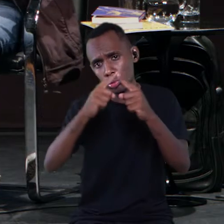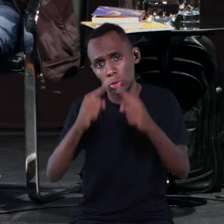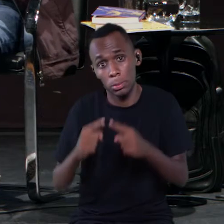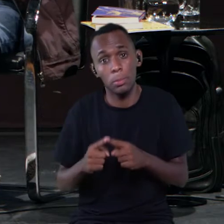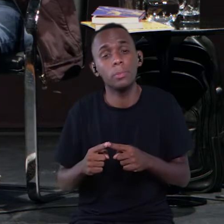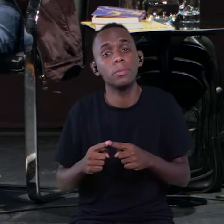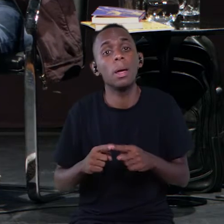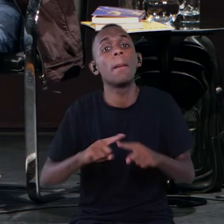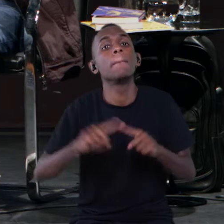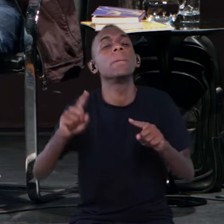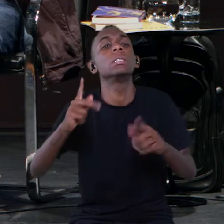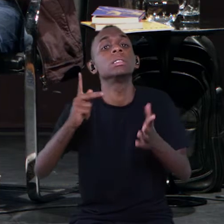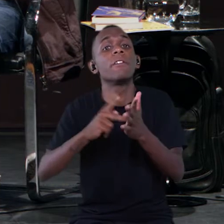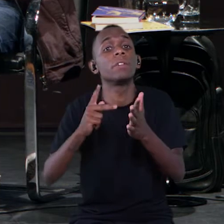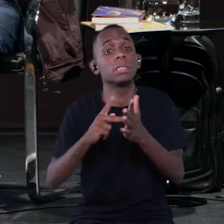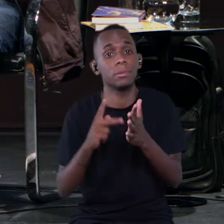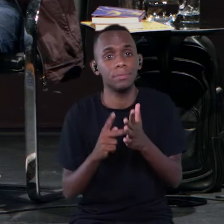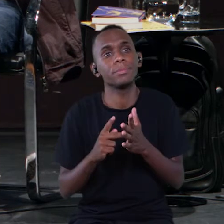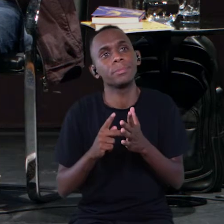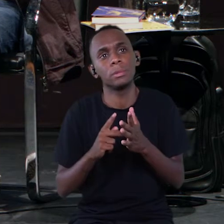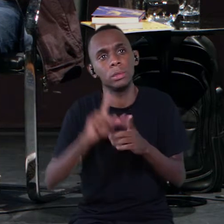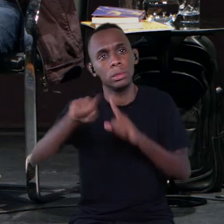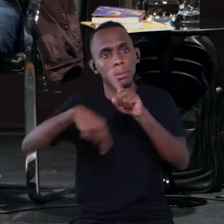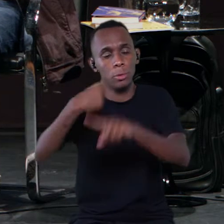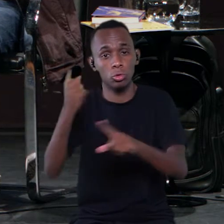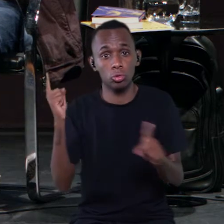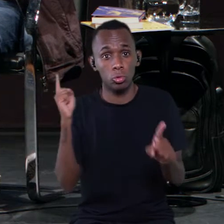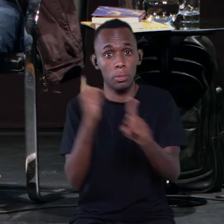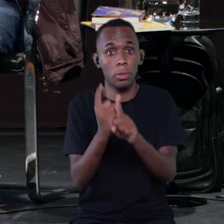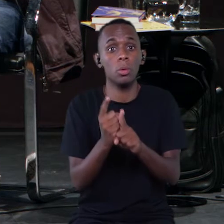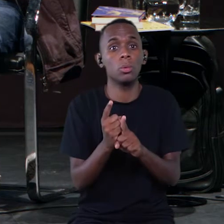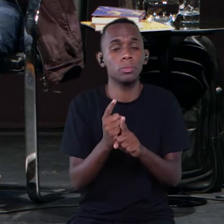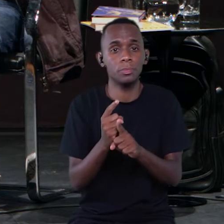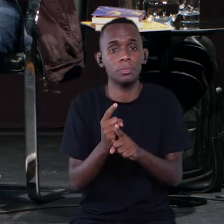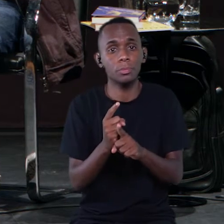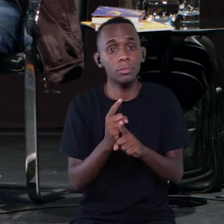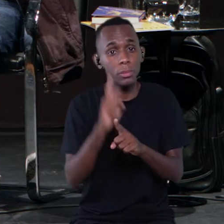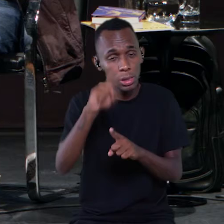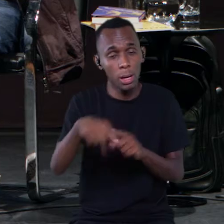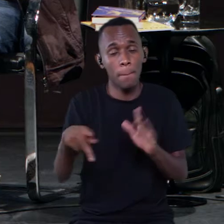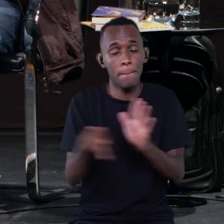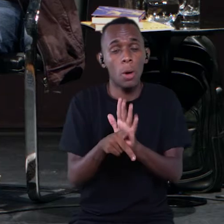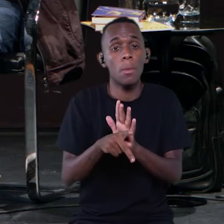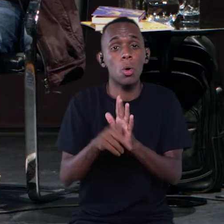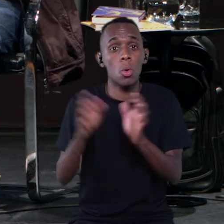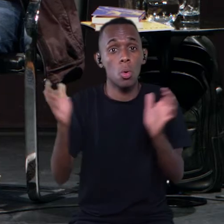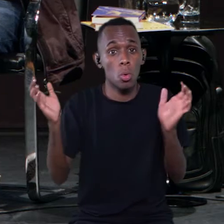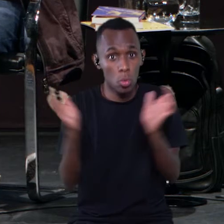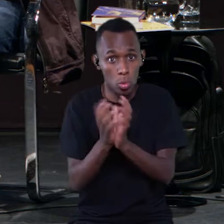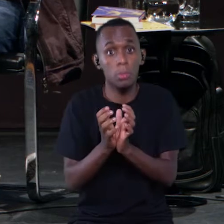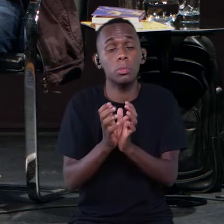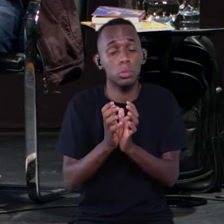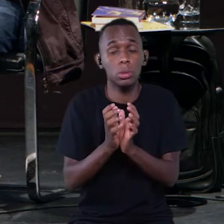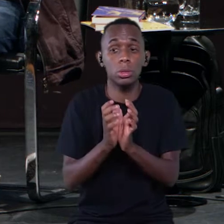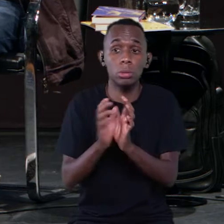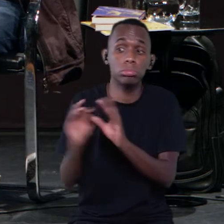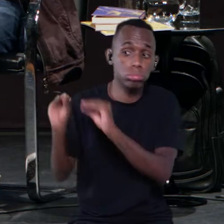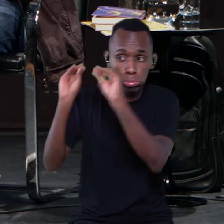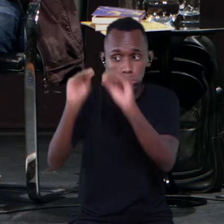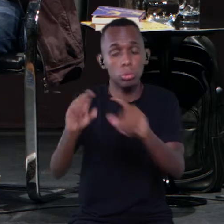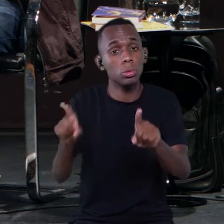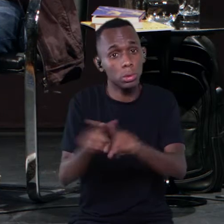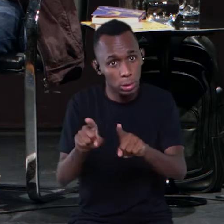Mas estava lá, na verdade, o quê? Né? Depois se constatou que há um fluxo de escravizados em Minas Gerais de origem nagô, sim, né?